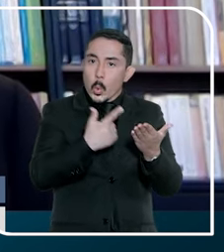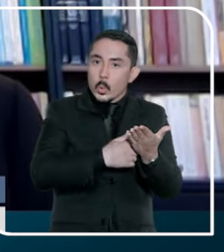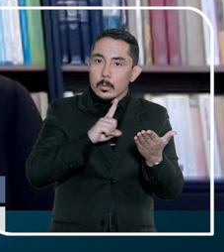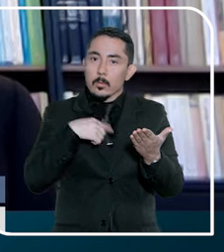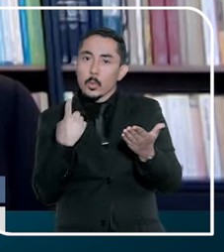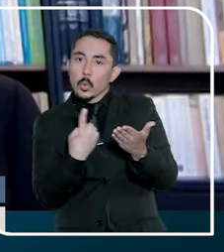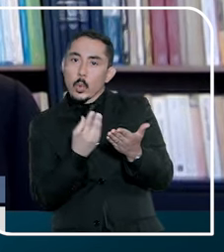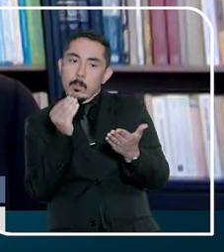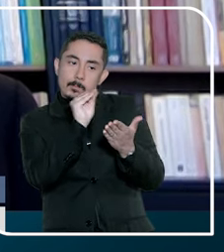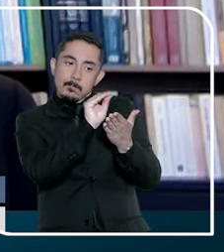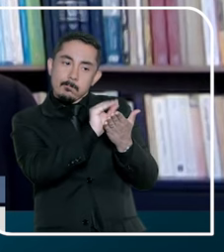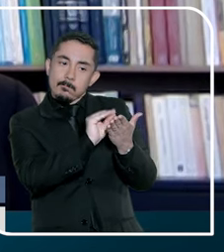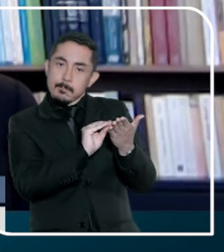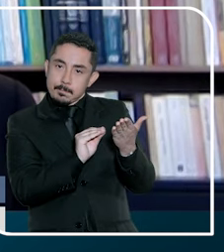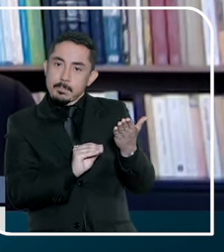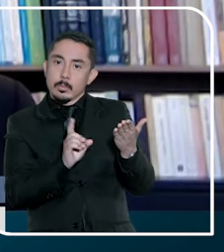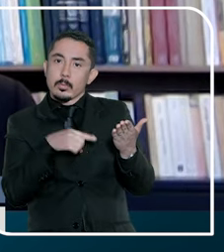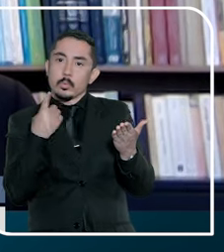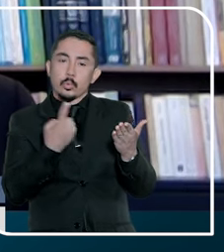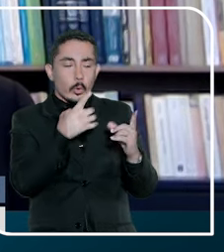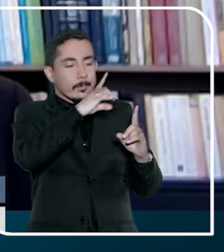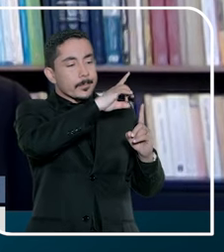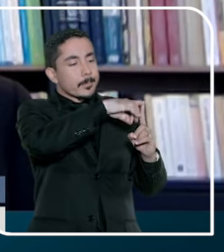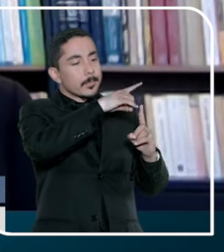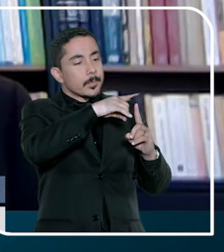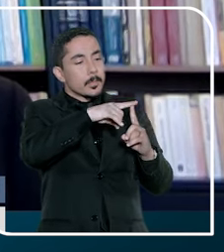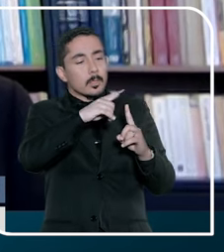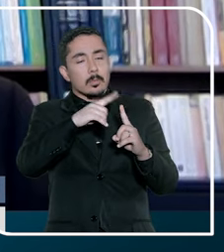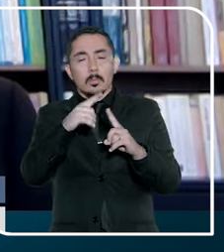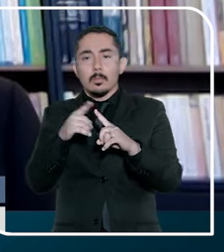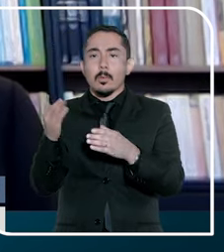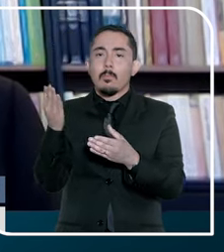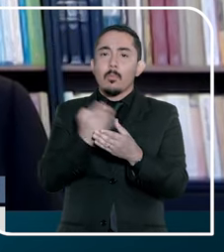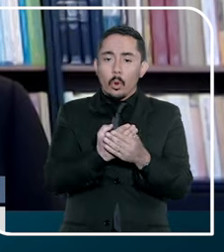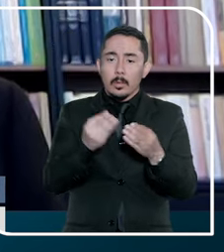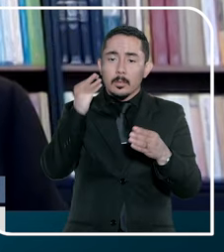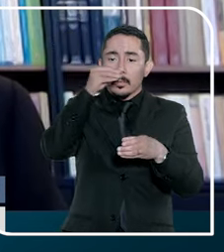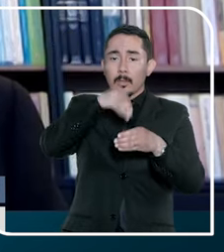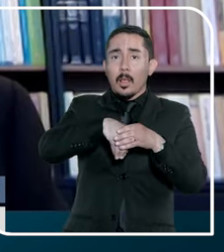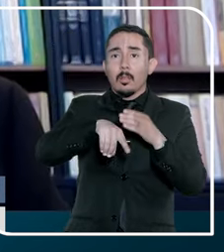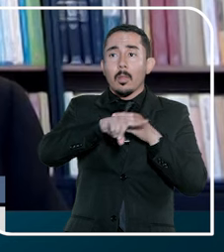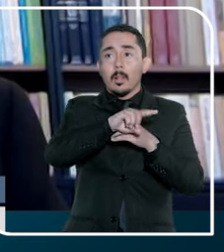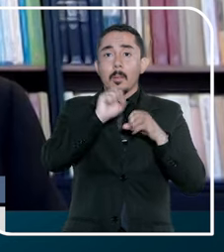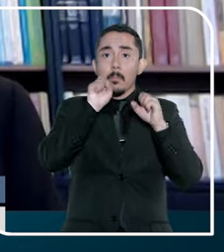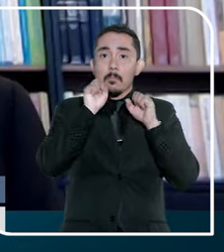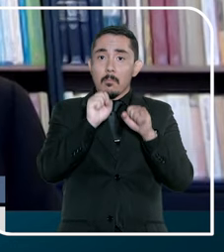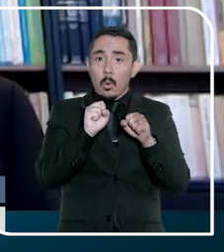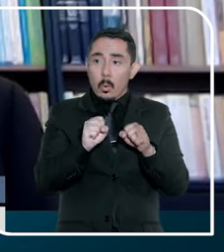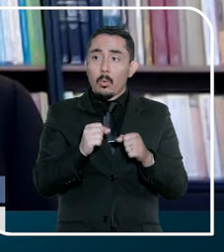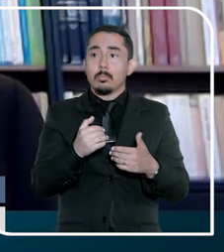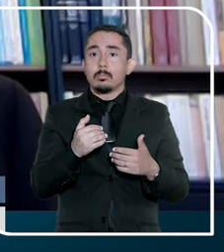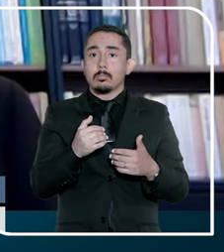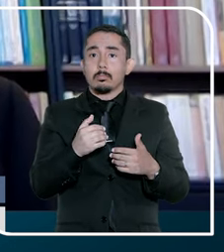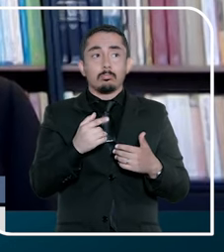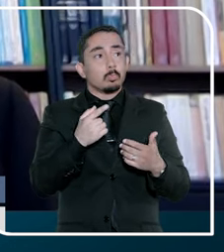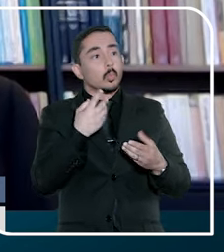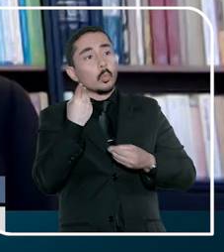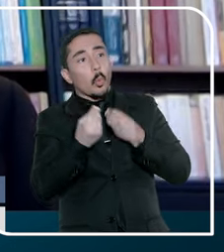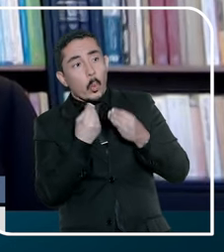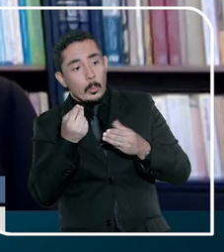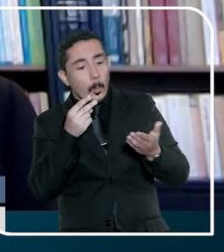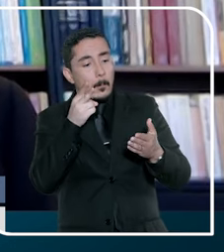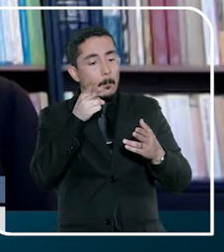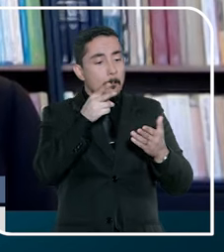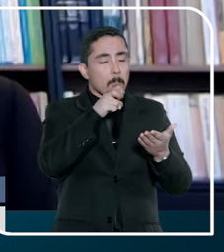a classificação dess desses casos no âmbito da punibilidade e não da tipicidade essa é